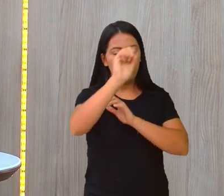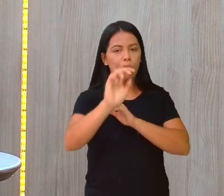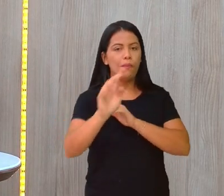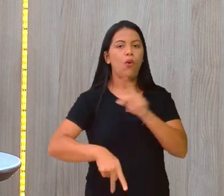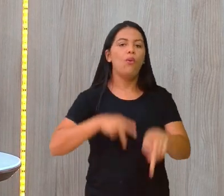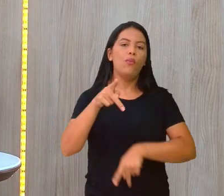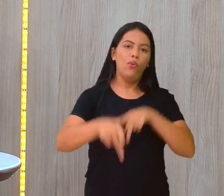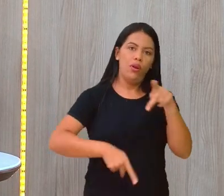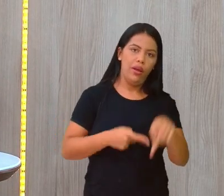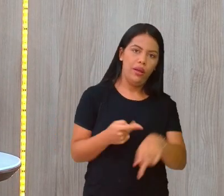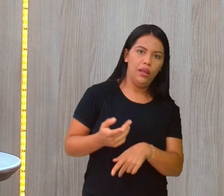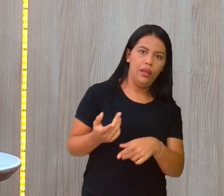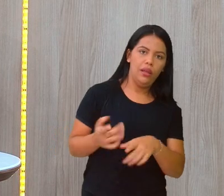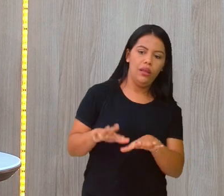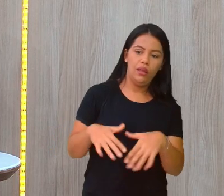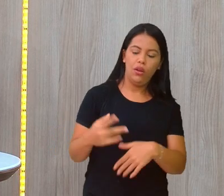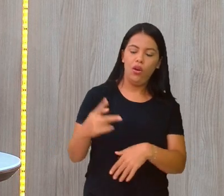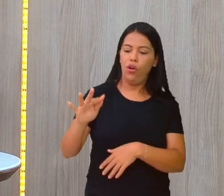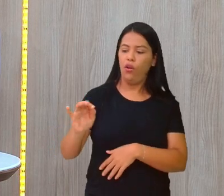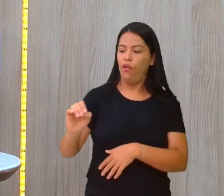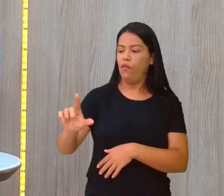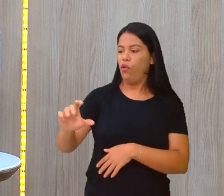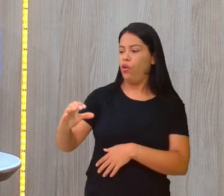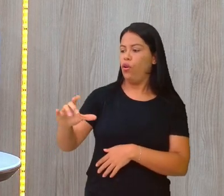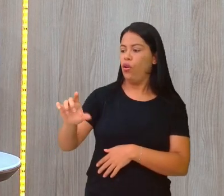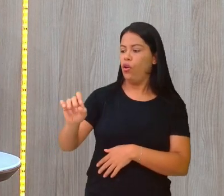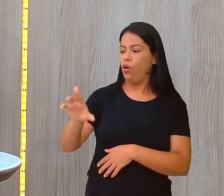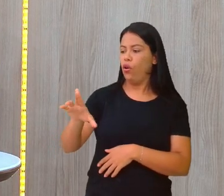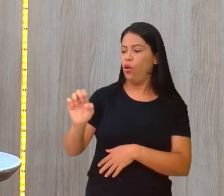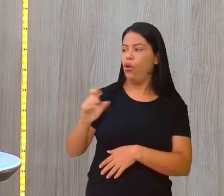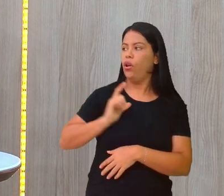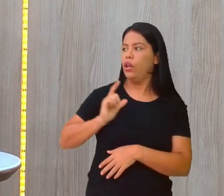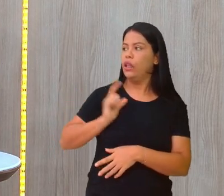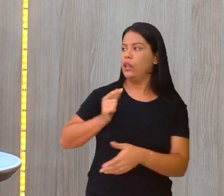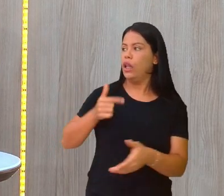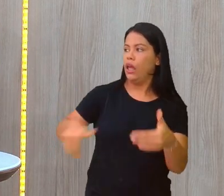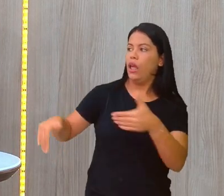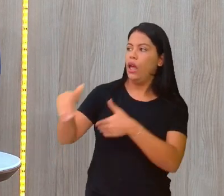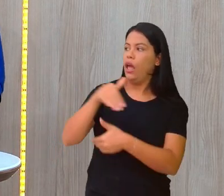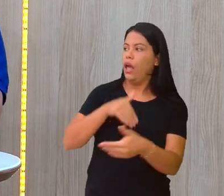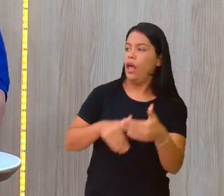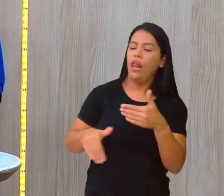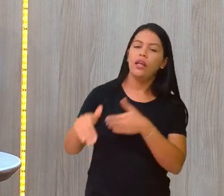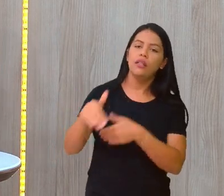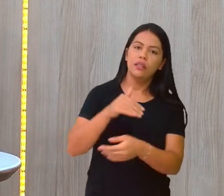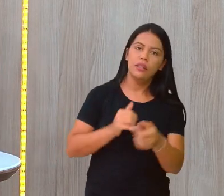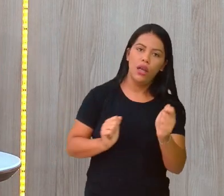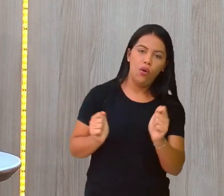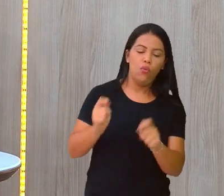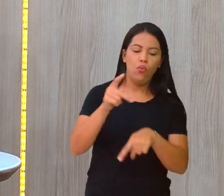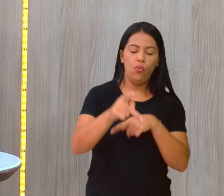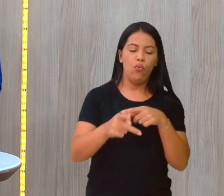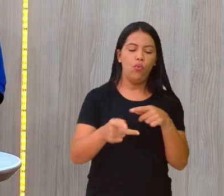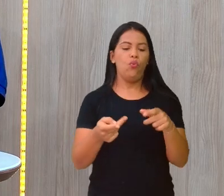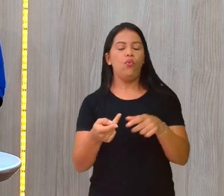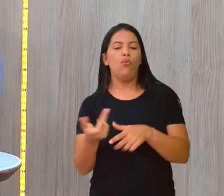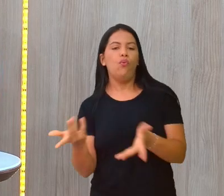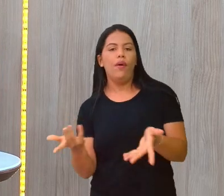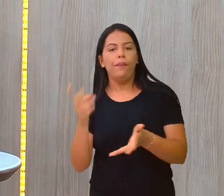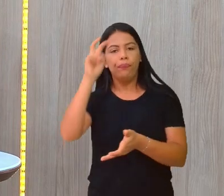cultura, geralmente o folclore está relacionado à cultura popular, a uma cultura popular, ao povo iletrado,